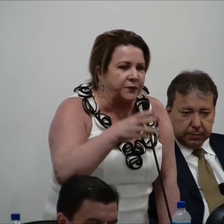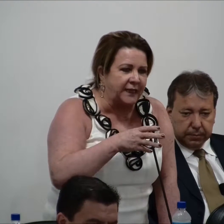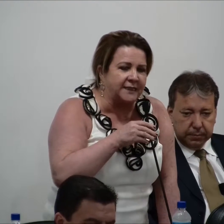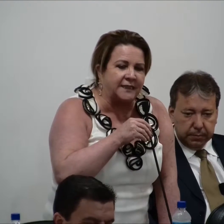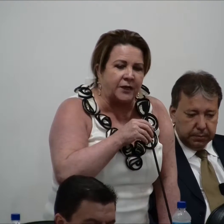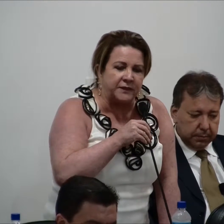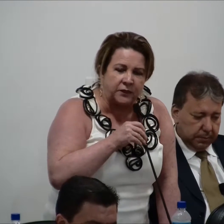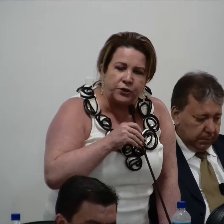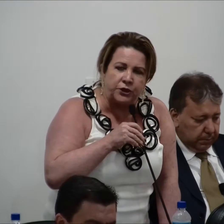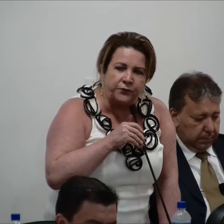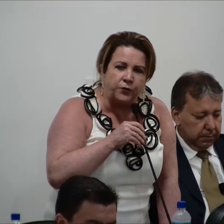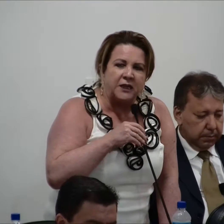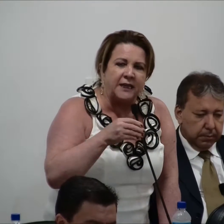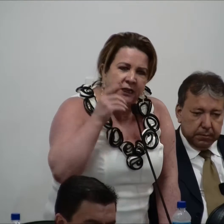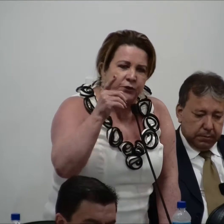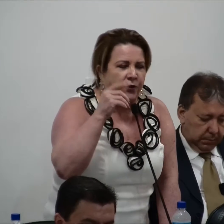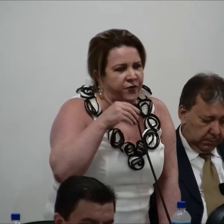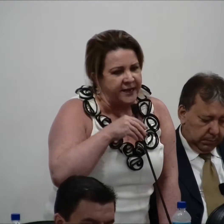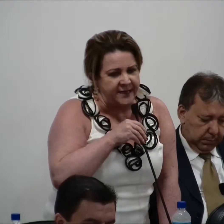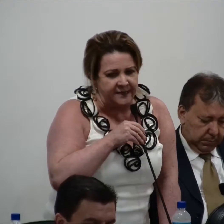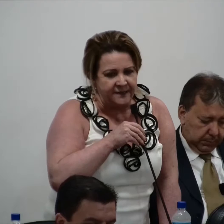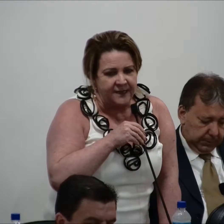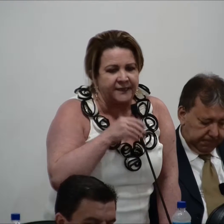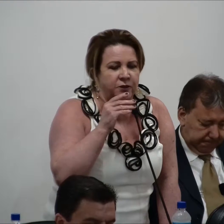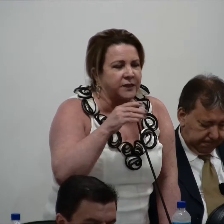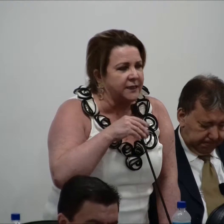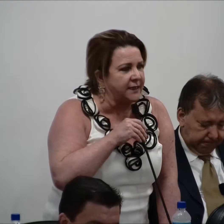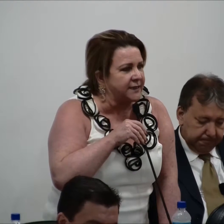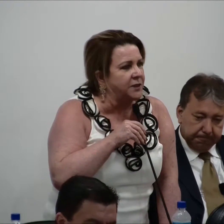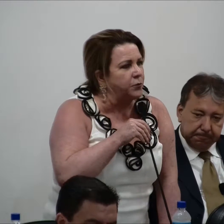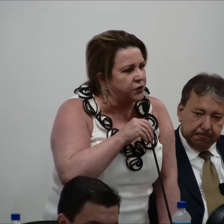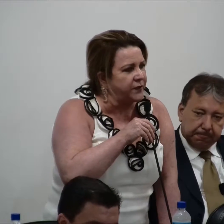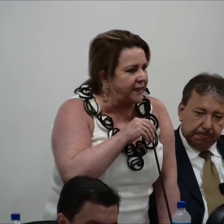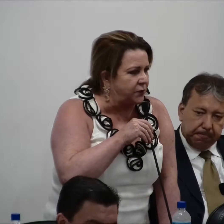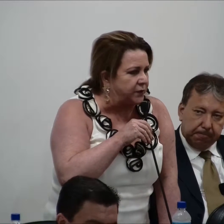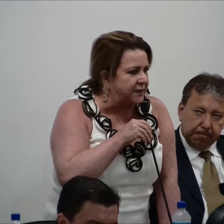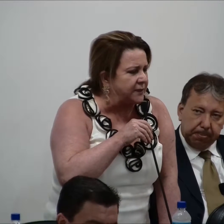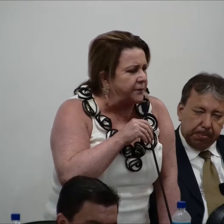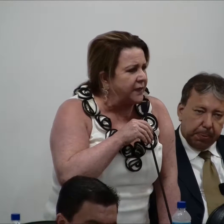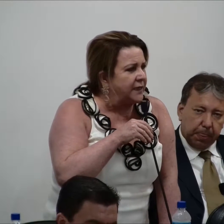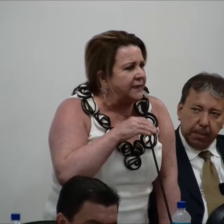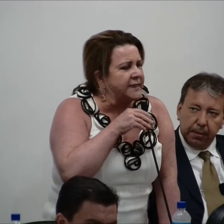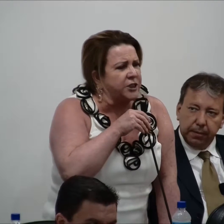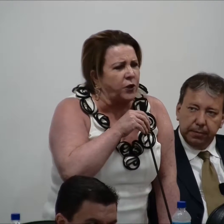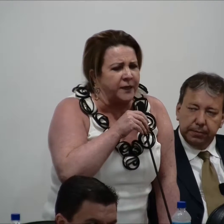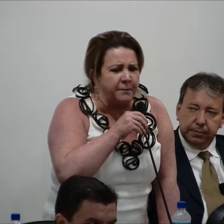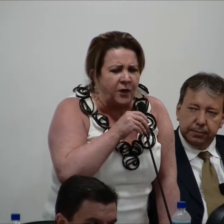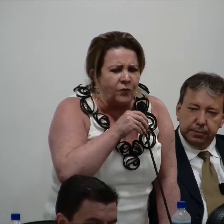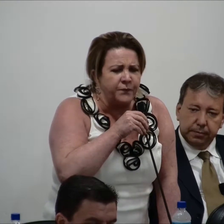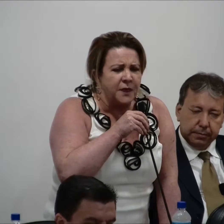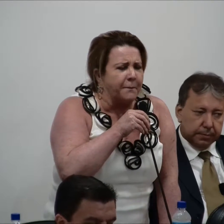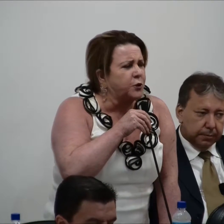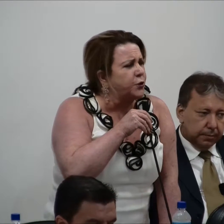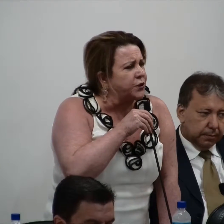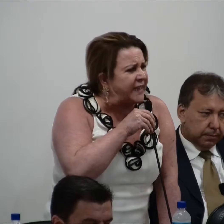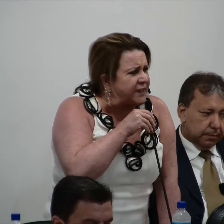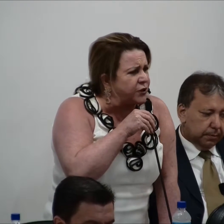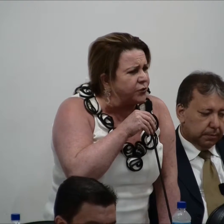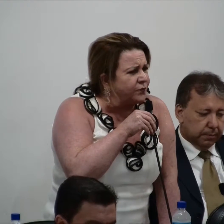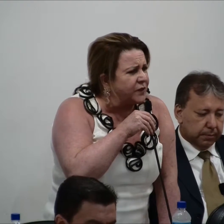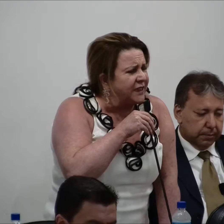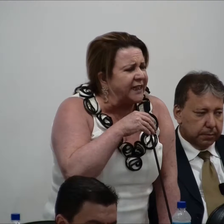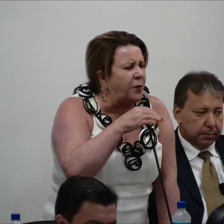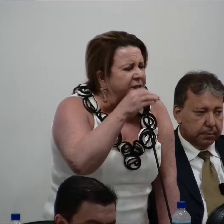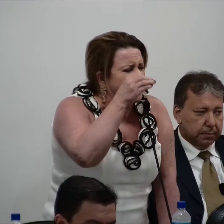temos que fiscalizar o executivo e isso eu farei e tenho certeza que muitos vereadores. Desejo ao Alemão muito